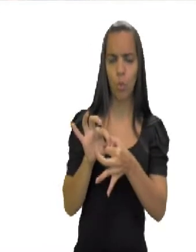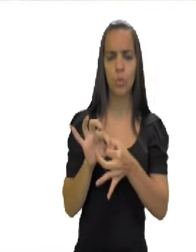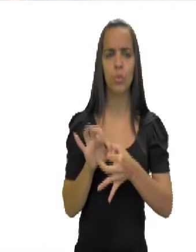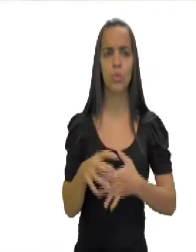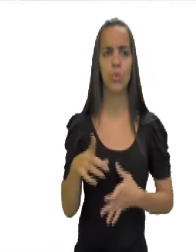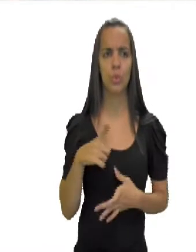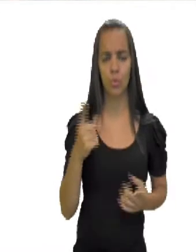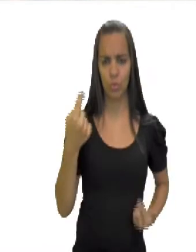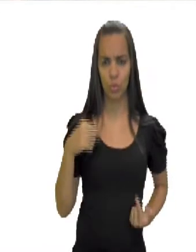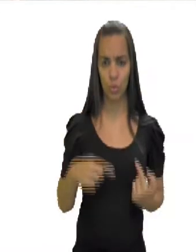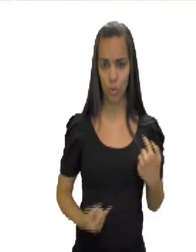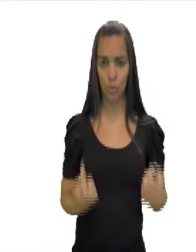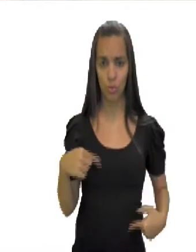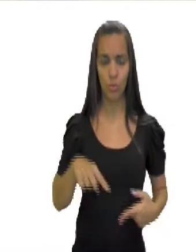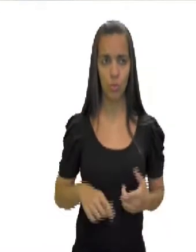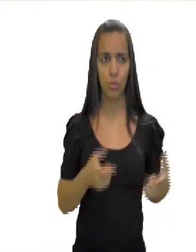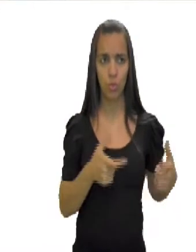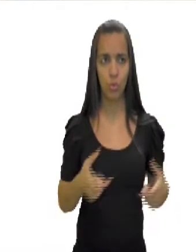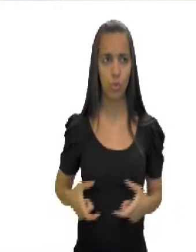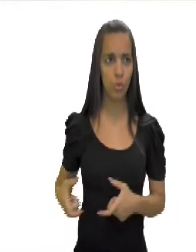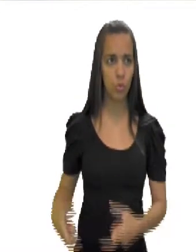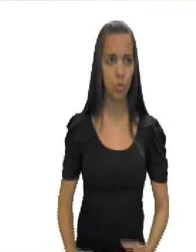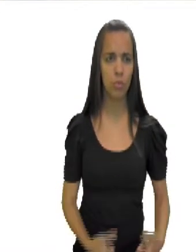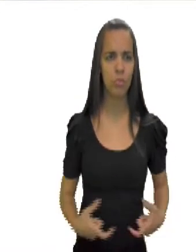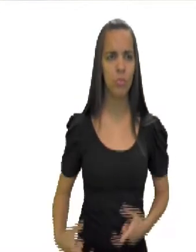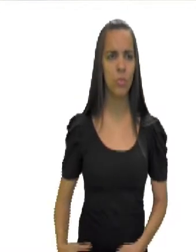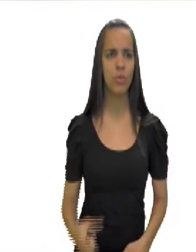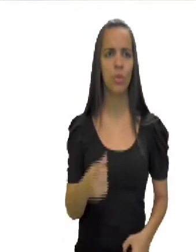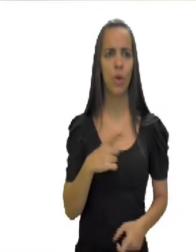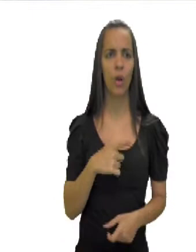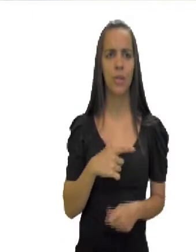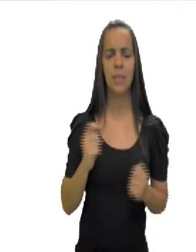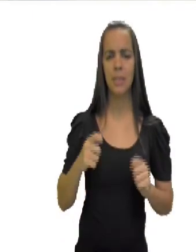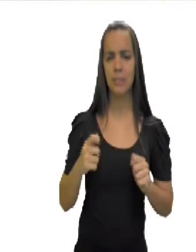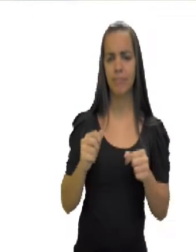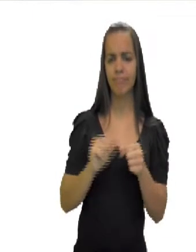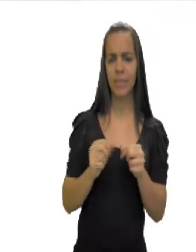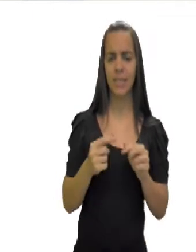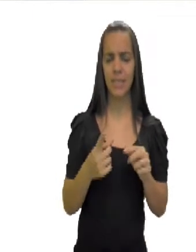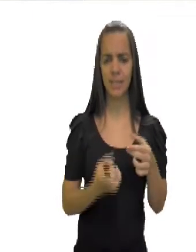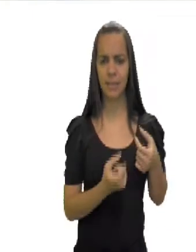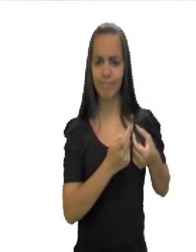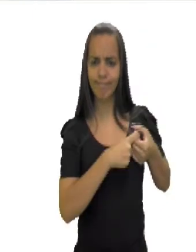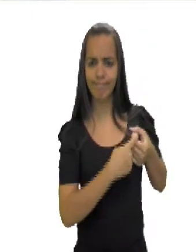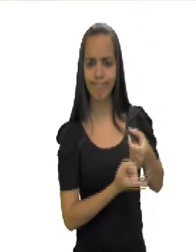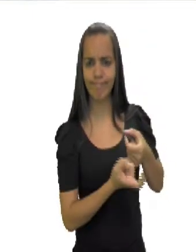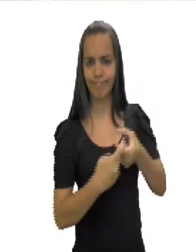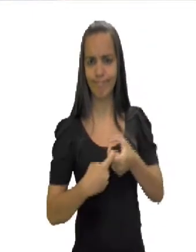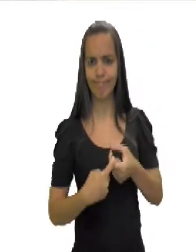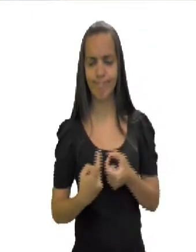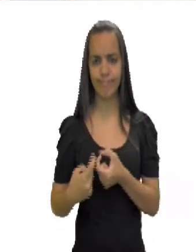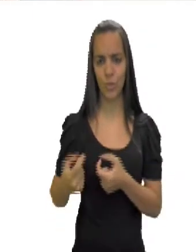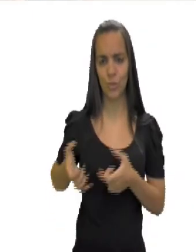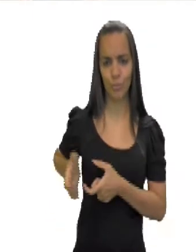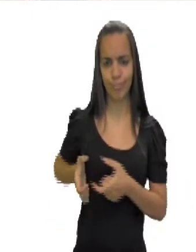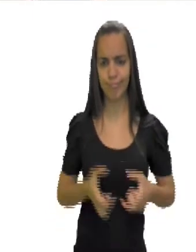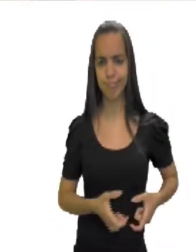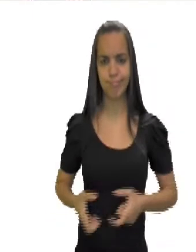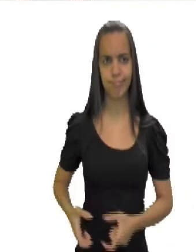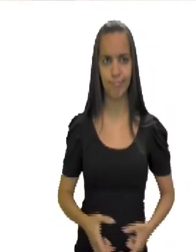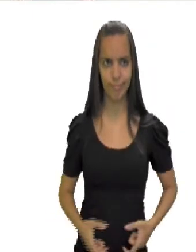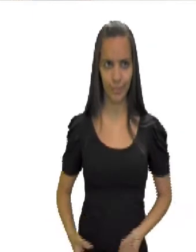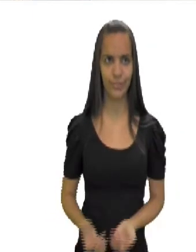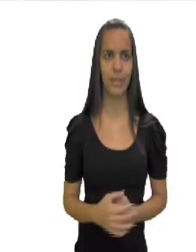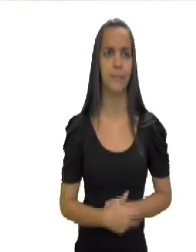atividades específicas. Funcionam, um depende do outro para funcionar, mas cada um tem a sua